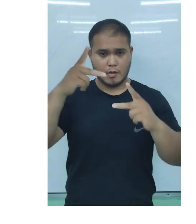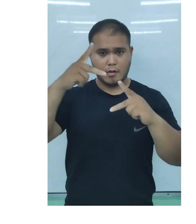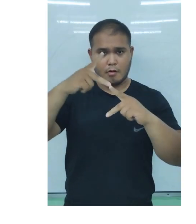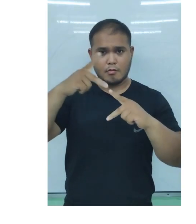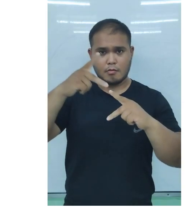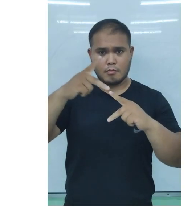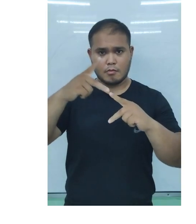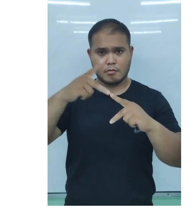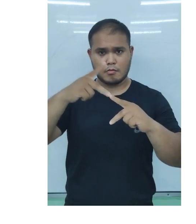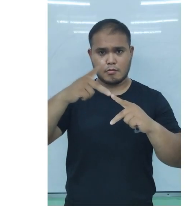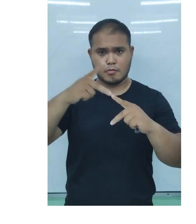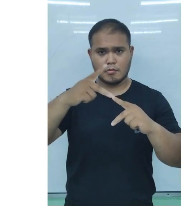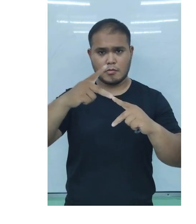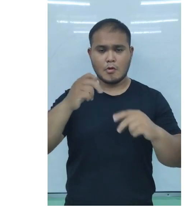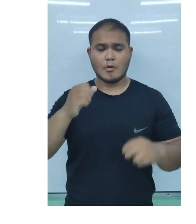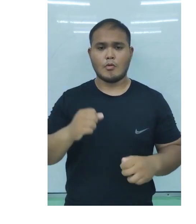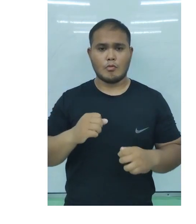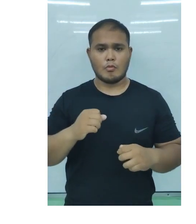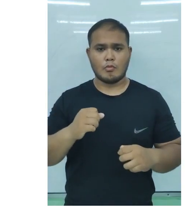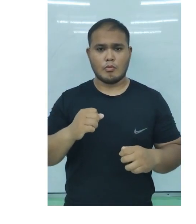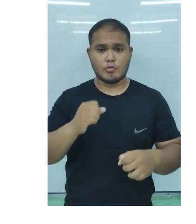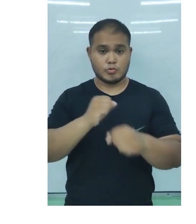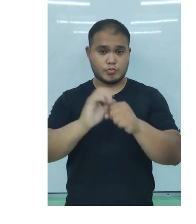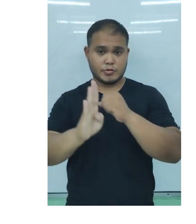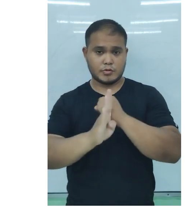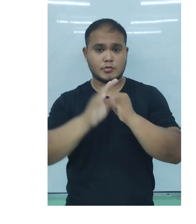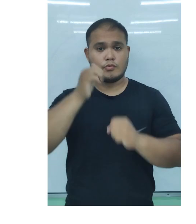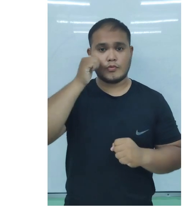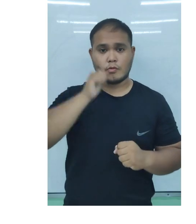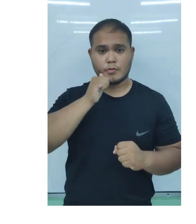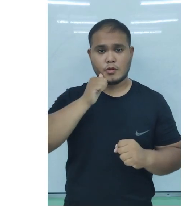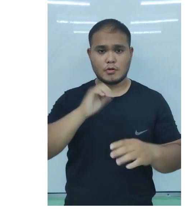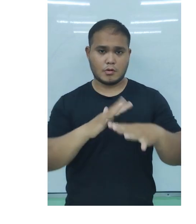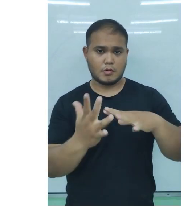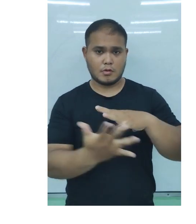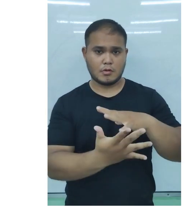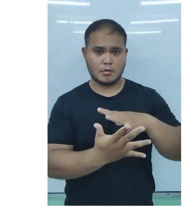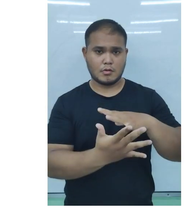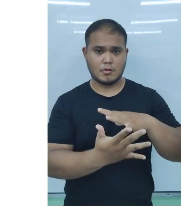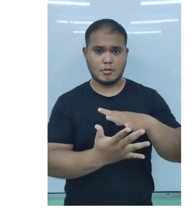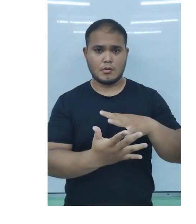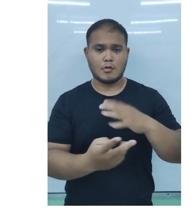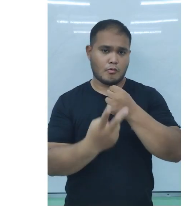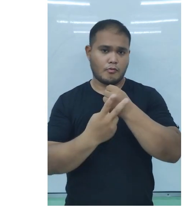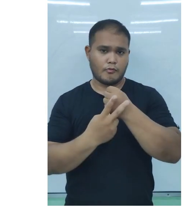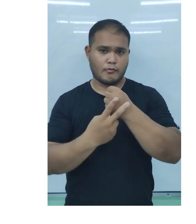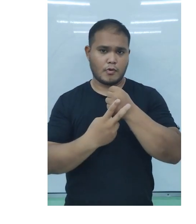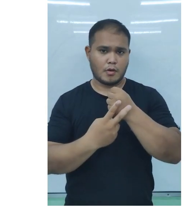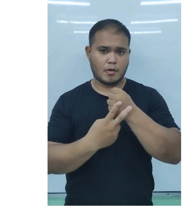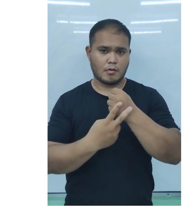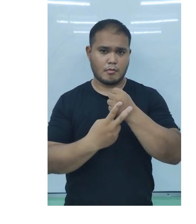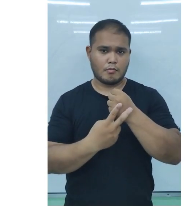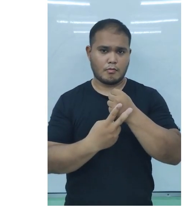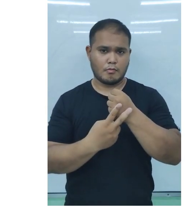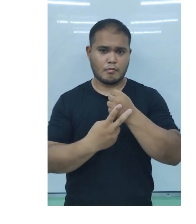na terceira pessoa do singular no presente do indicativo. Na segunda frase, nós temos um